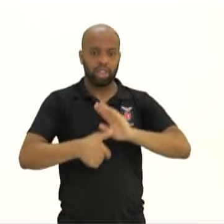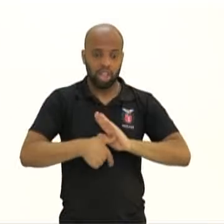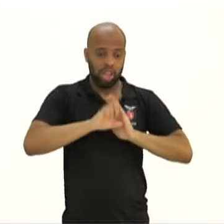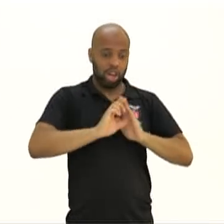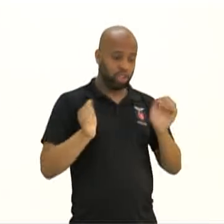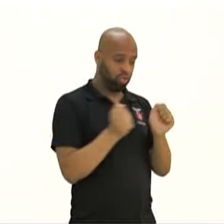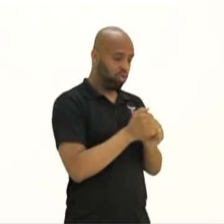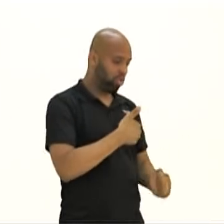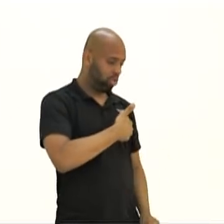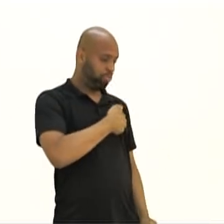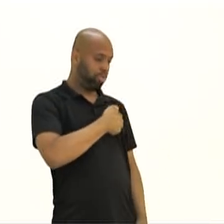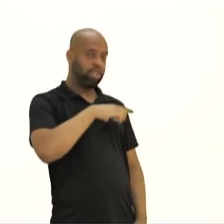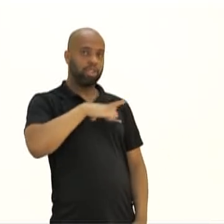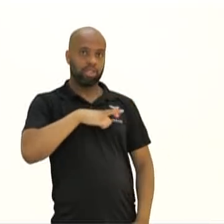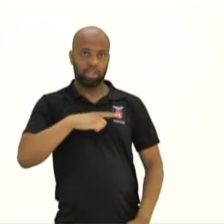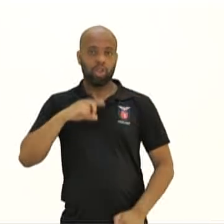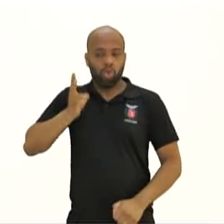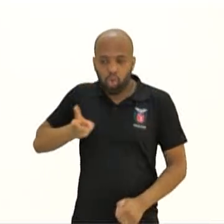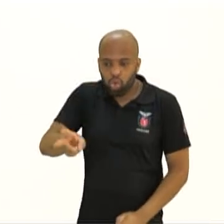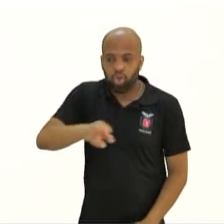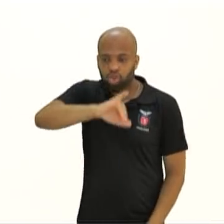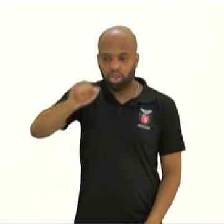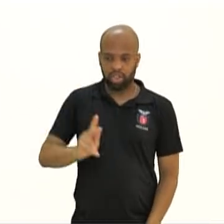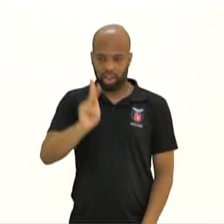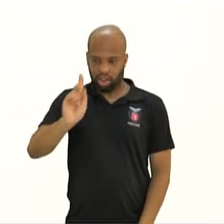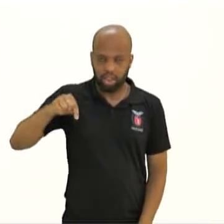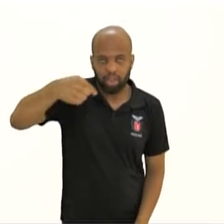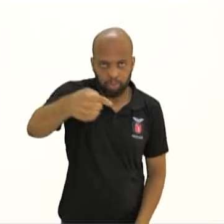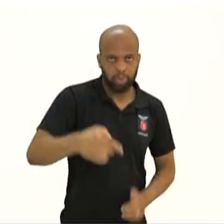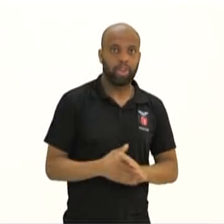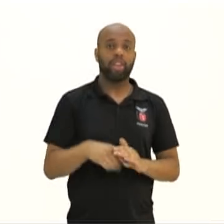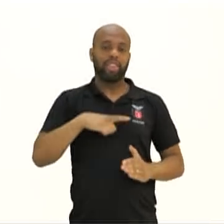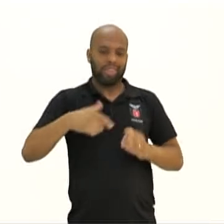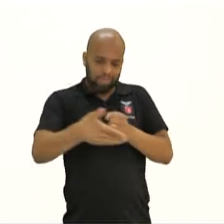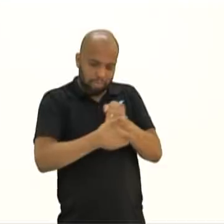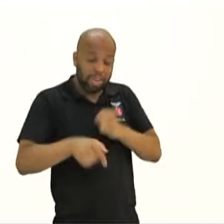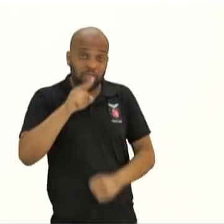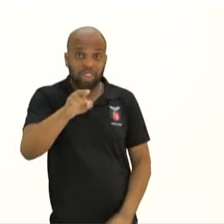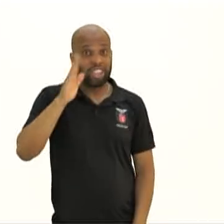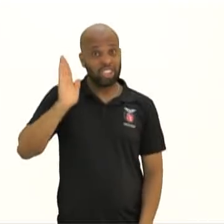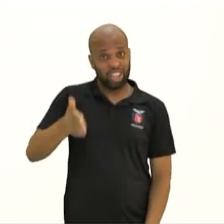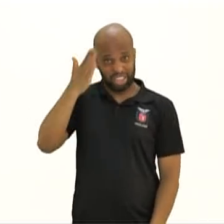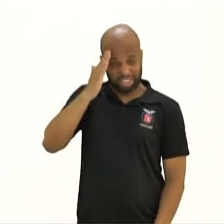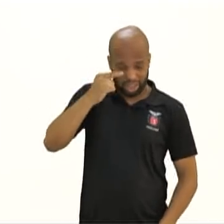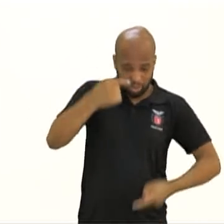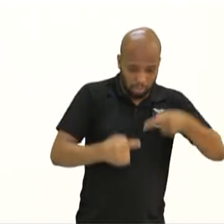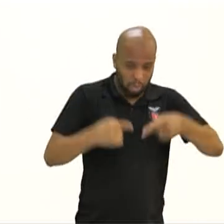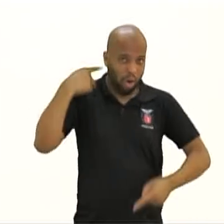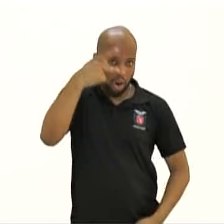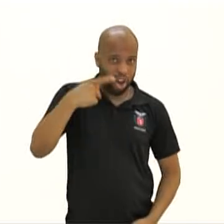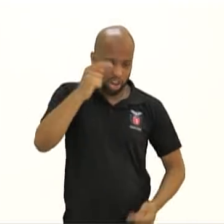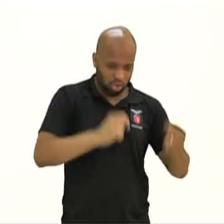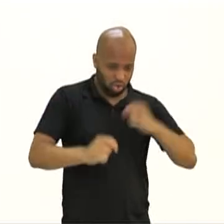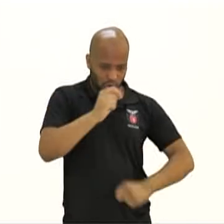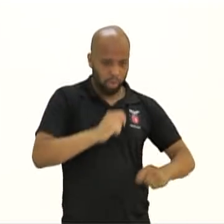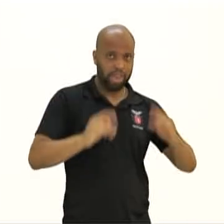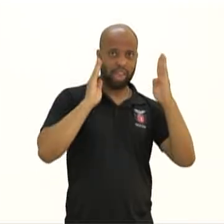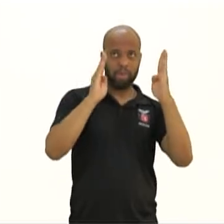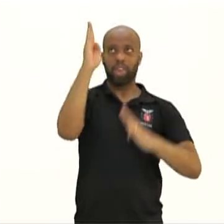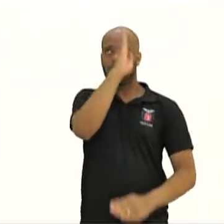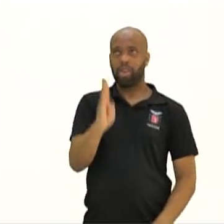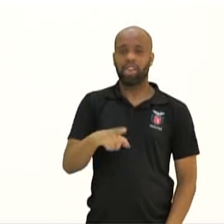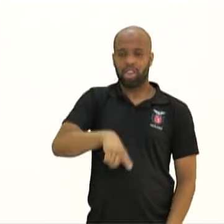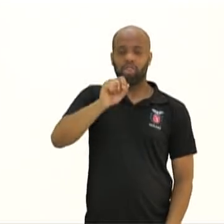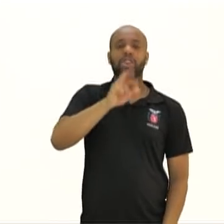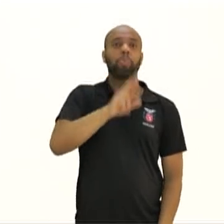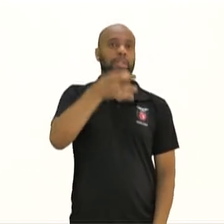Getúlio Vargas e sustentado por JK na sequência. Com base nos conhecimentos sobre política econômica desse período brasileiro,